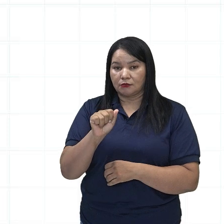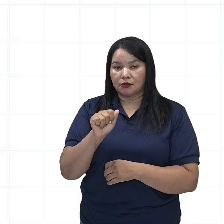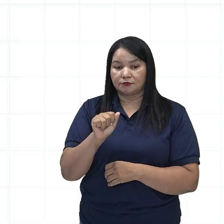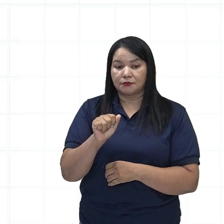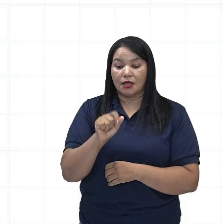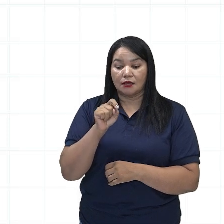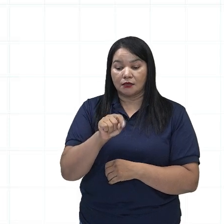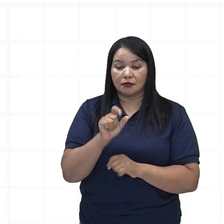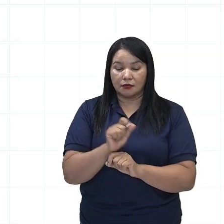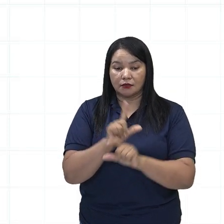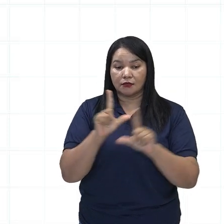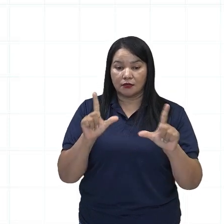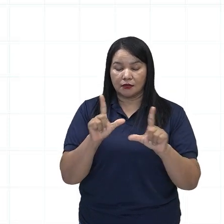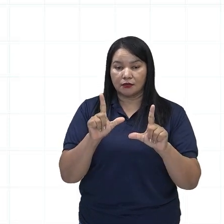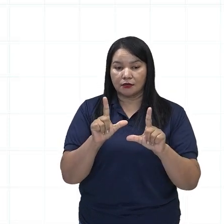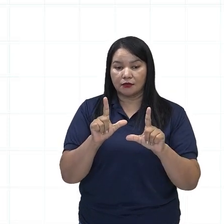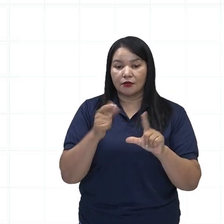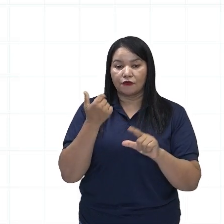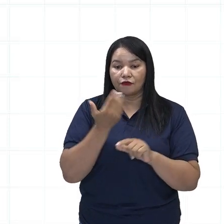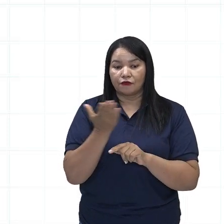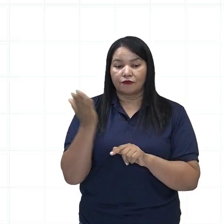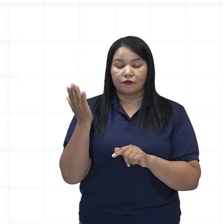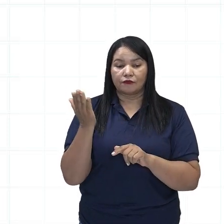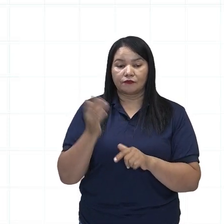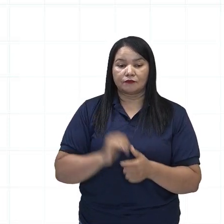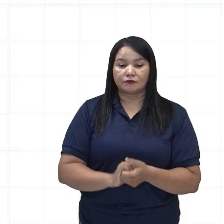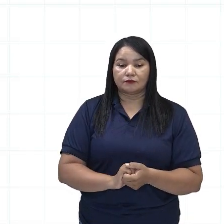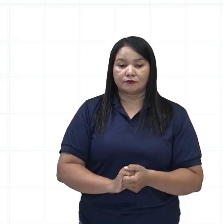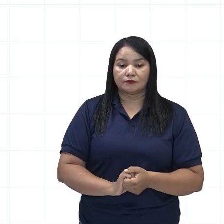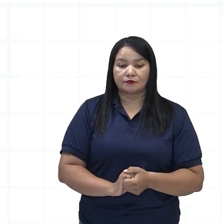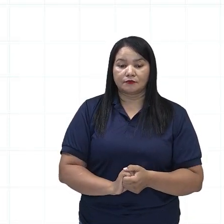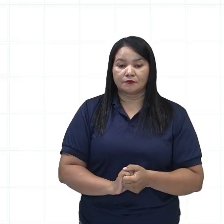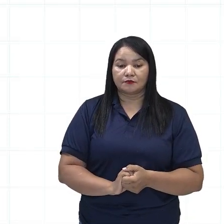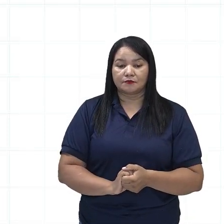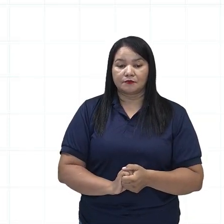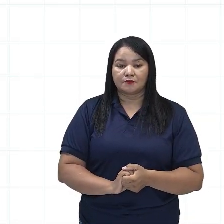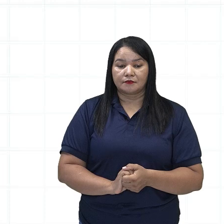depois clica fora para poder sumir essa tela.